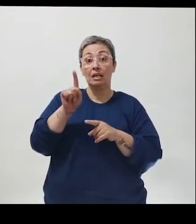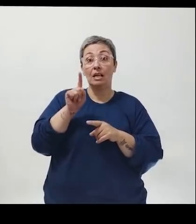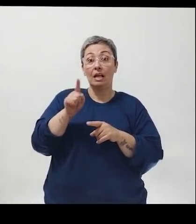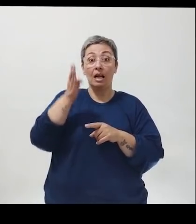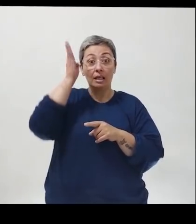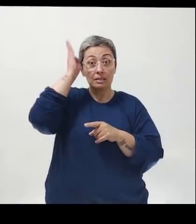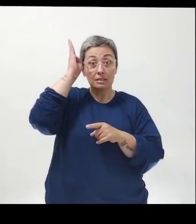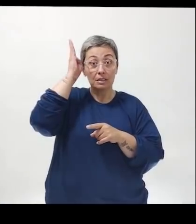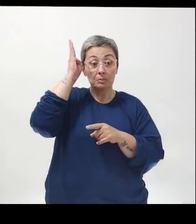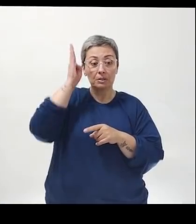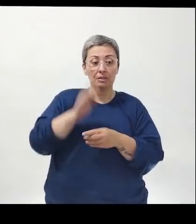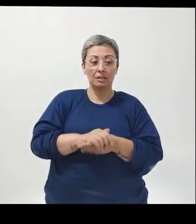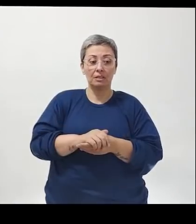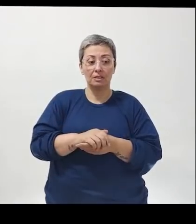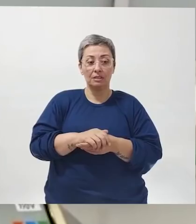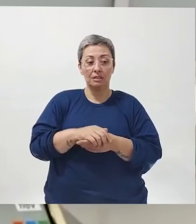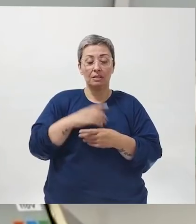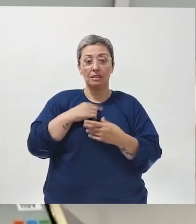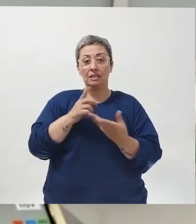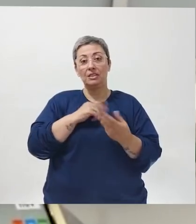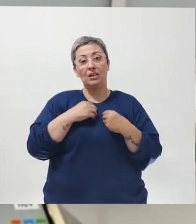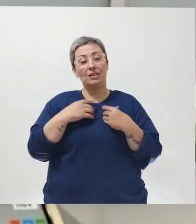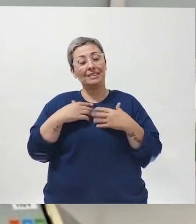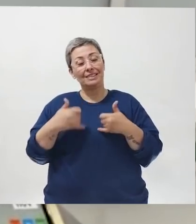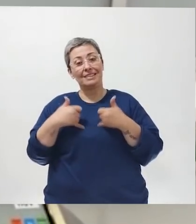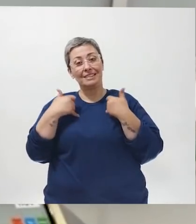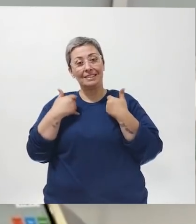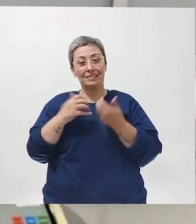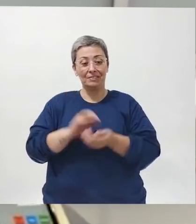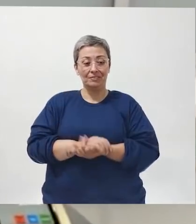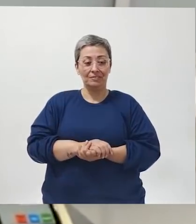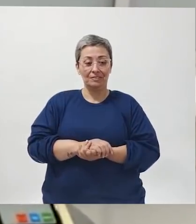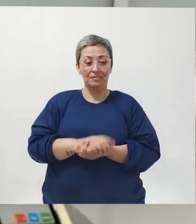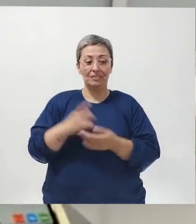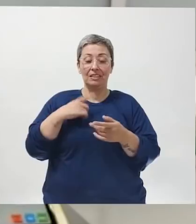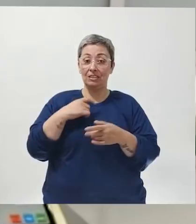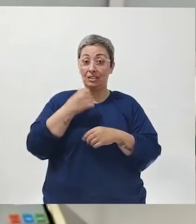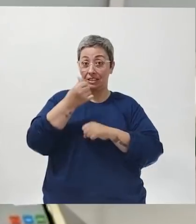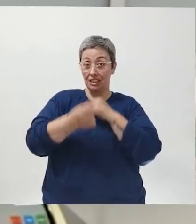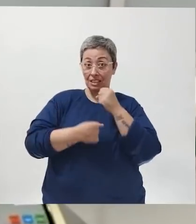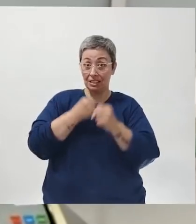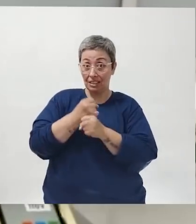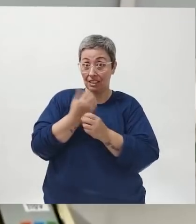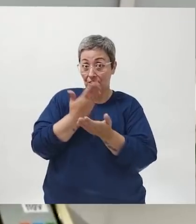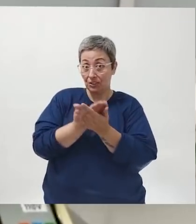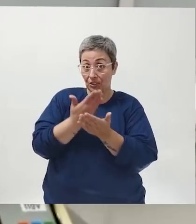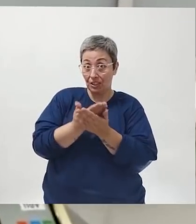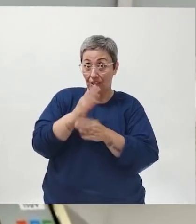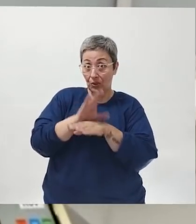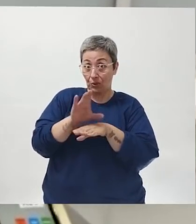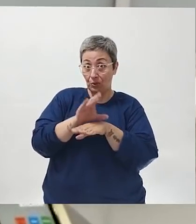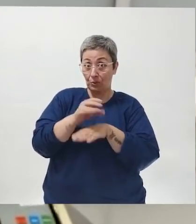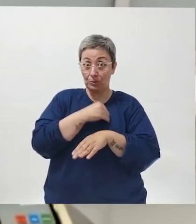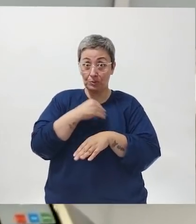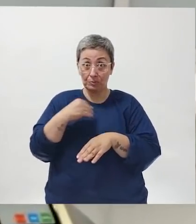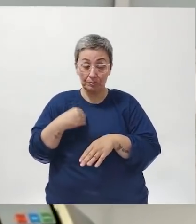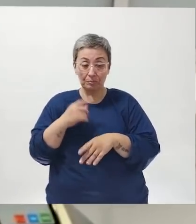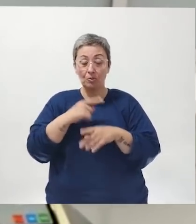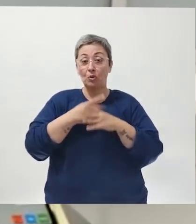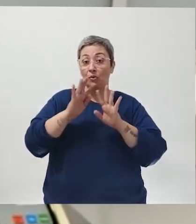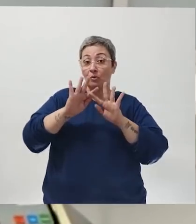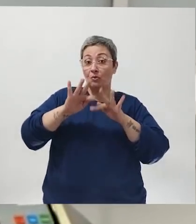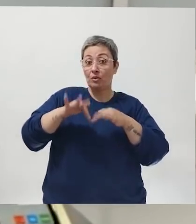de mim! Fiquei 6 anos estudando medicina e quando eu terminei, eu me formei e